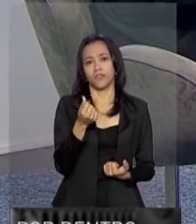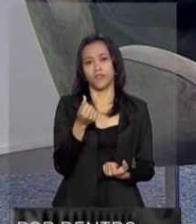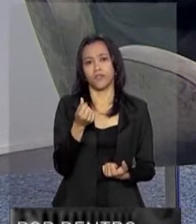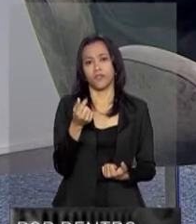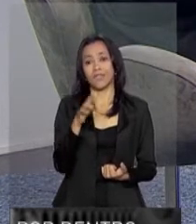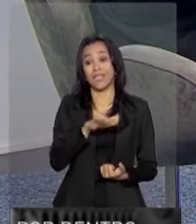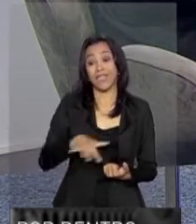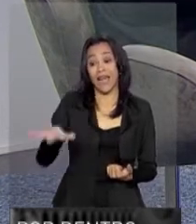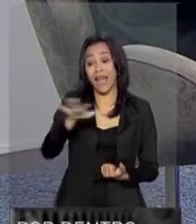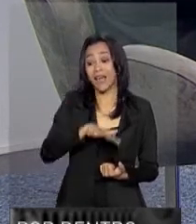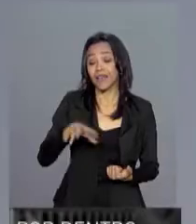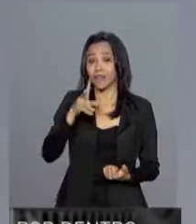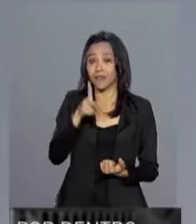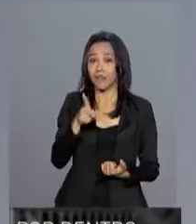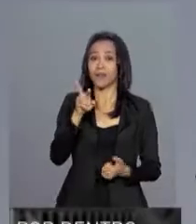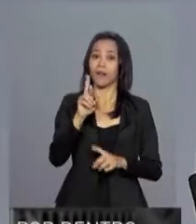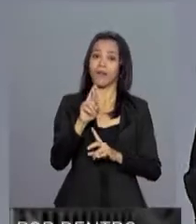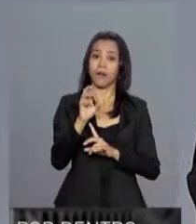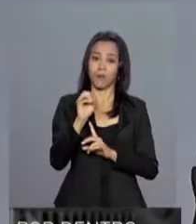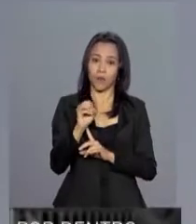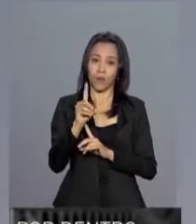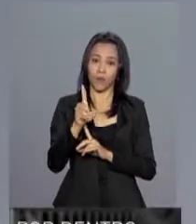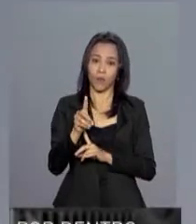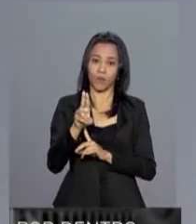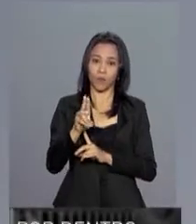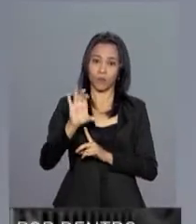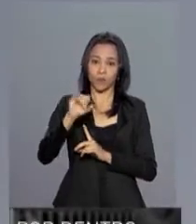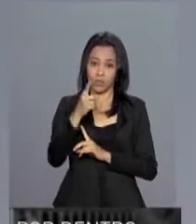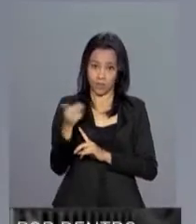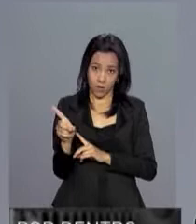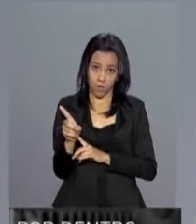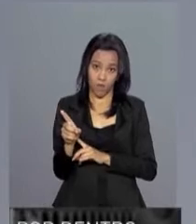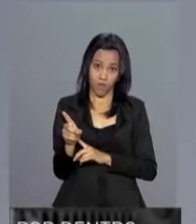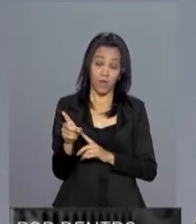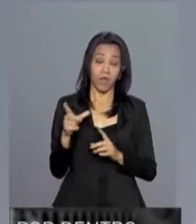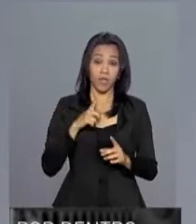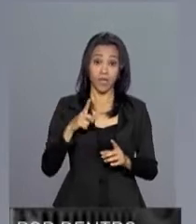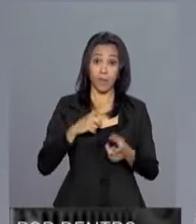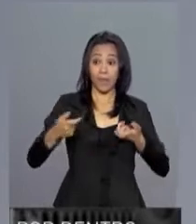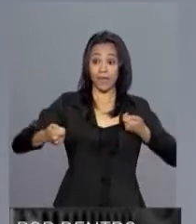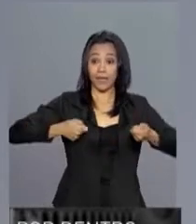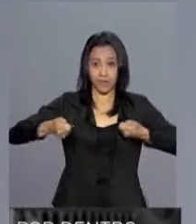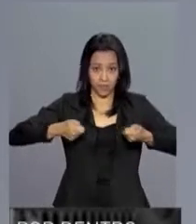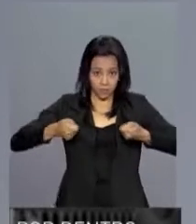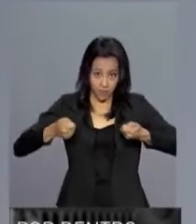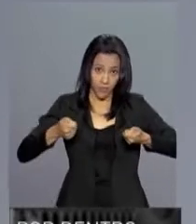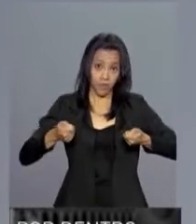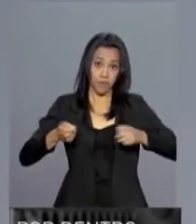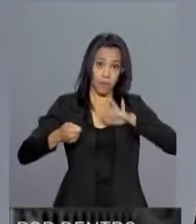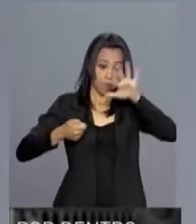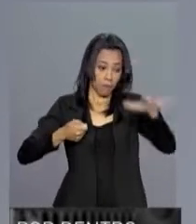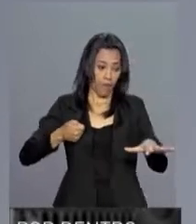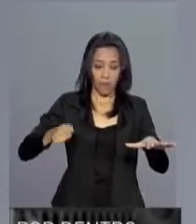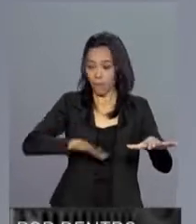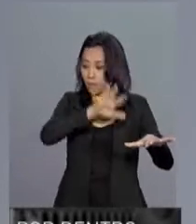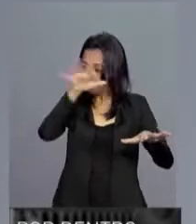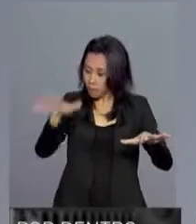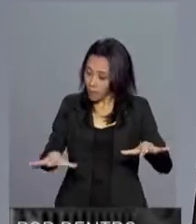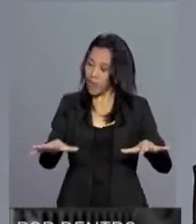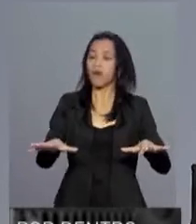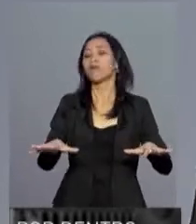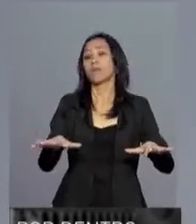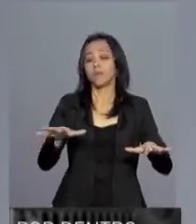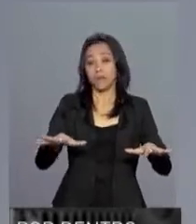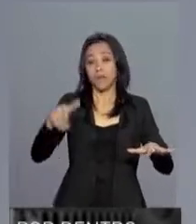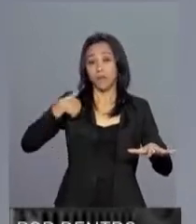produção porque é fundamental que haja um equilíbrio entre os elos é e também entre as cadeias de valor de uma atividade